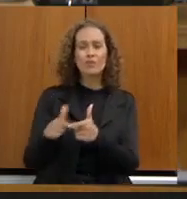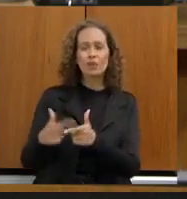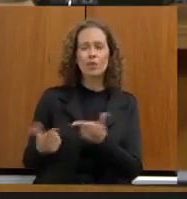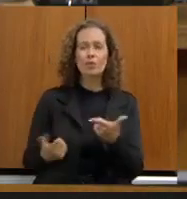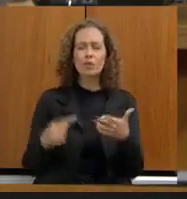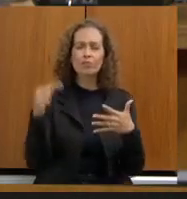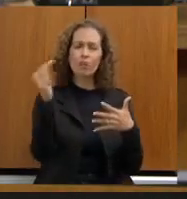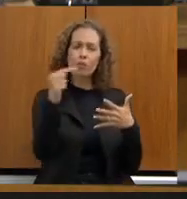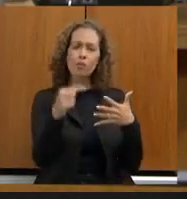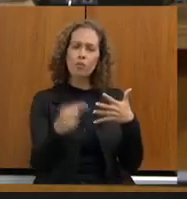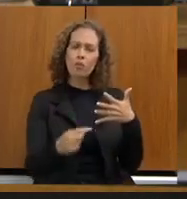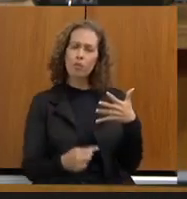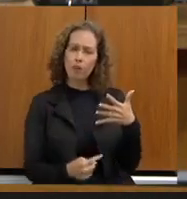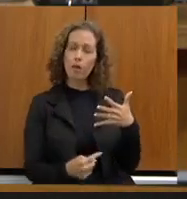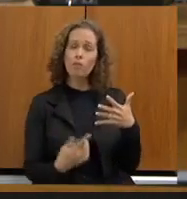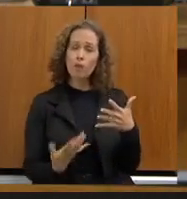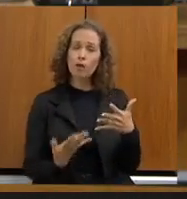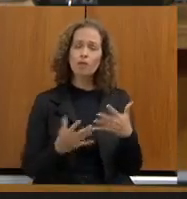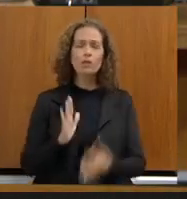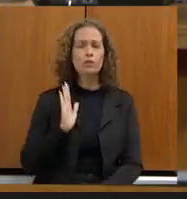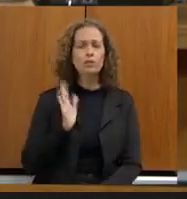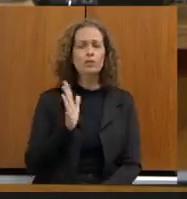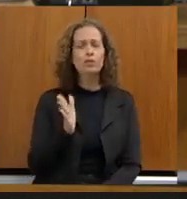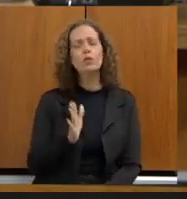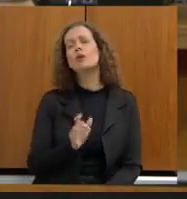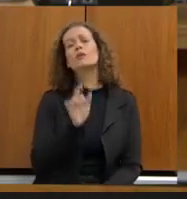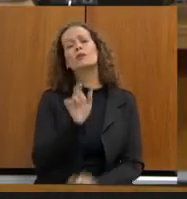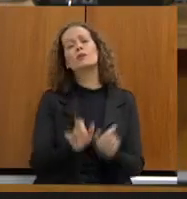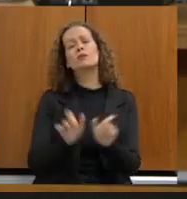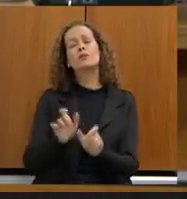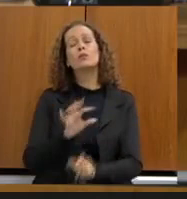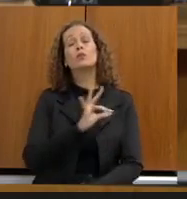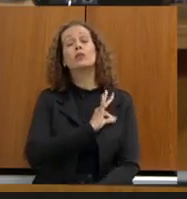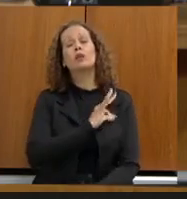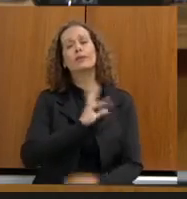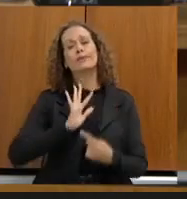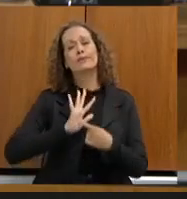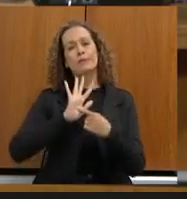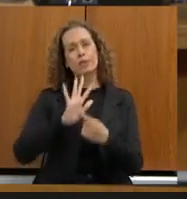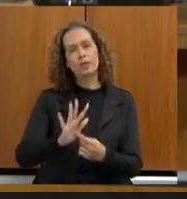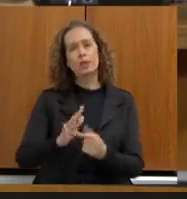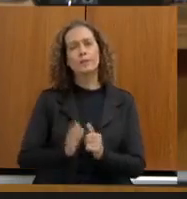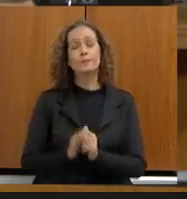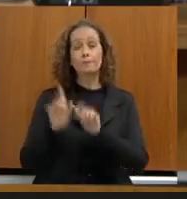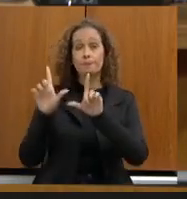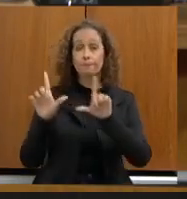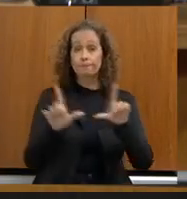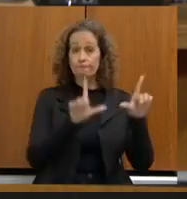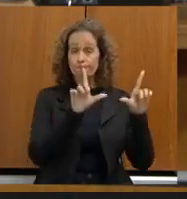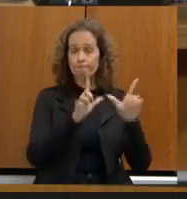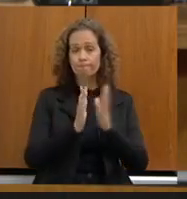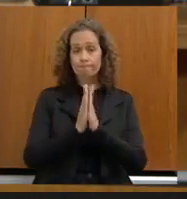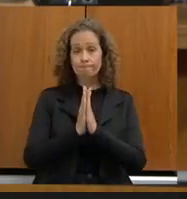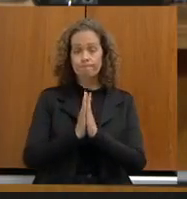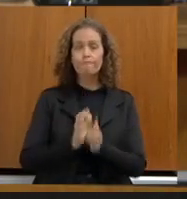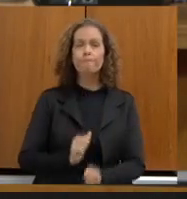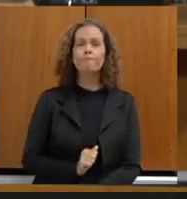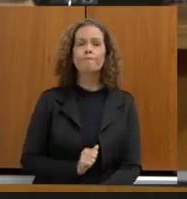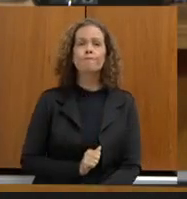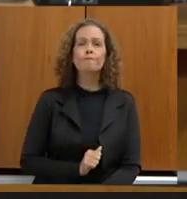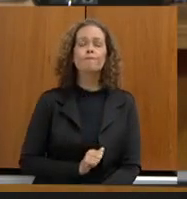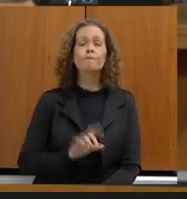conforme definição das autoridades policiais pode passar por gentileza no âmbito do